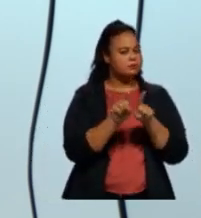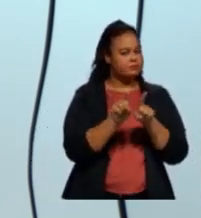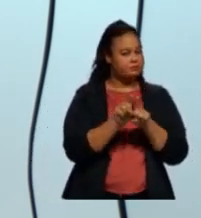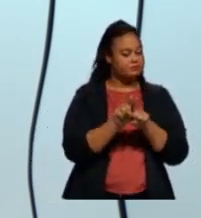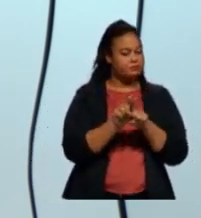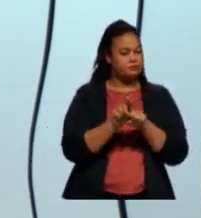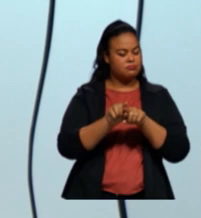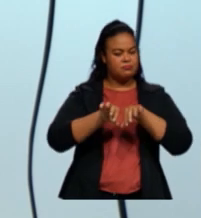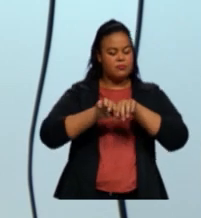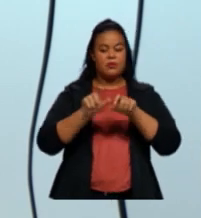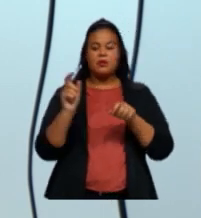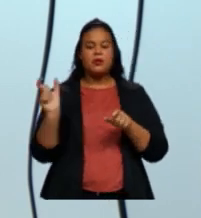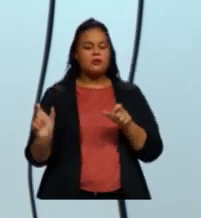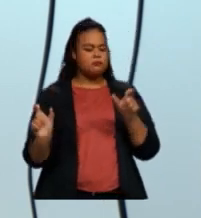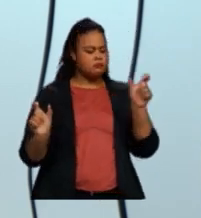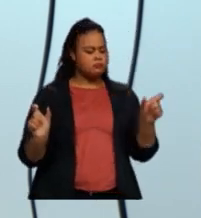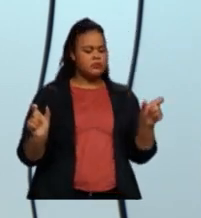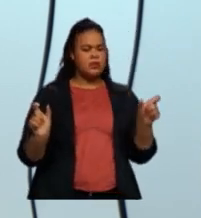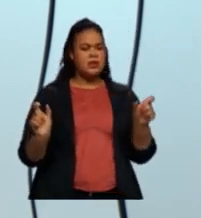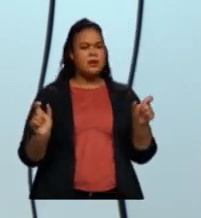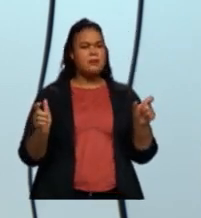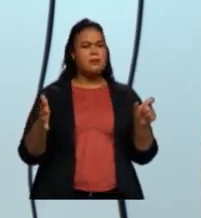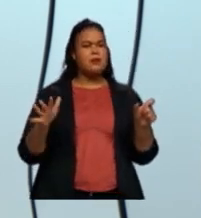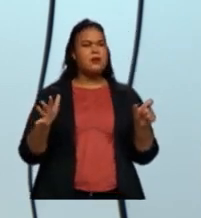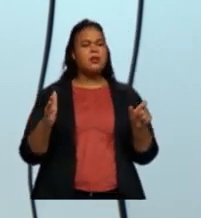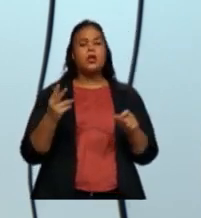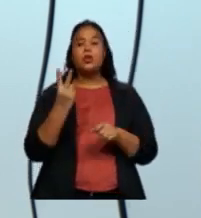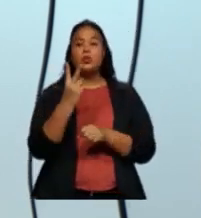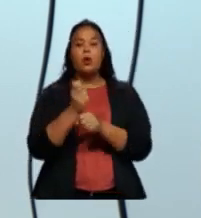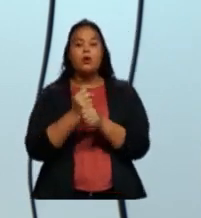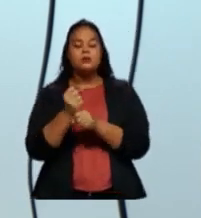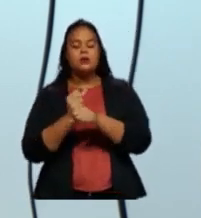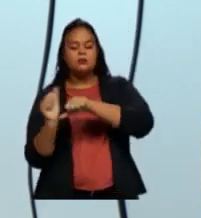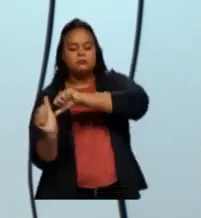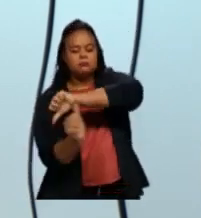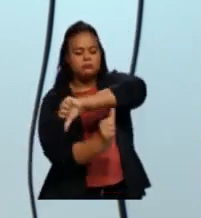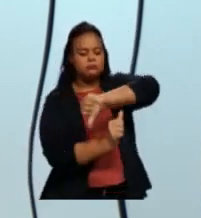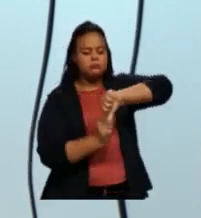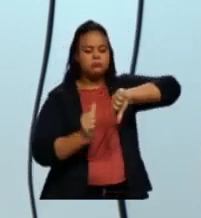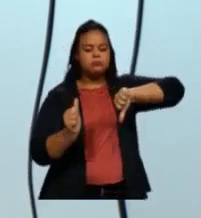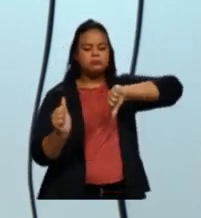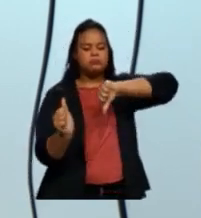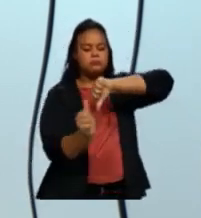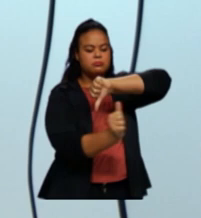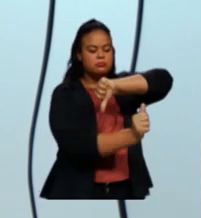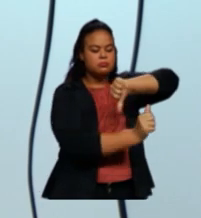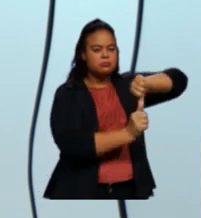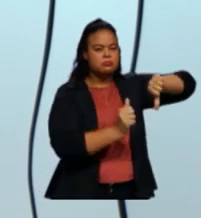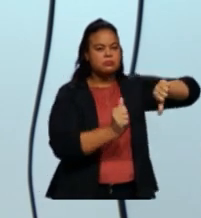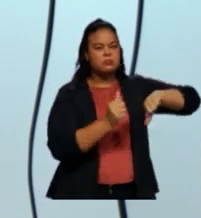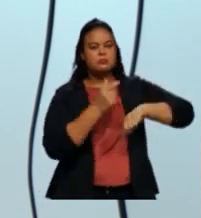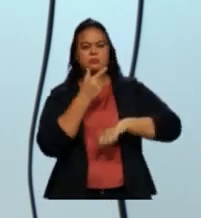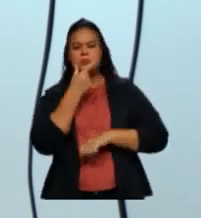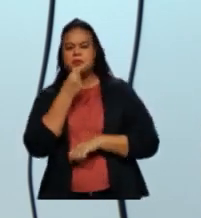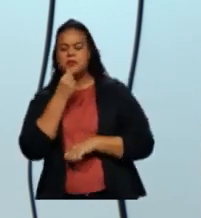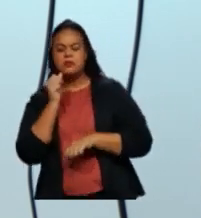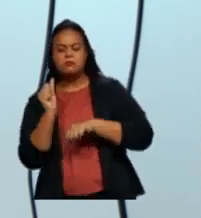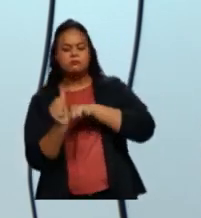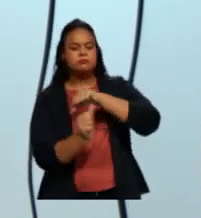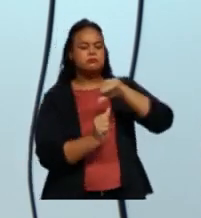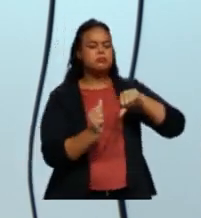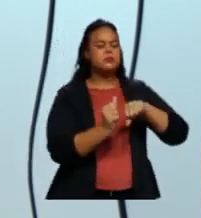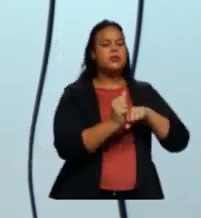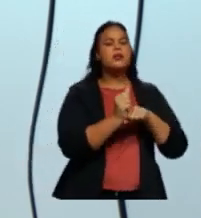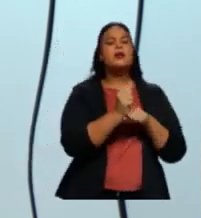menos um intervalo aí de 2 anos, mais ou menos a diferença do desenvolvimento em relação dos meninos em relação